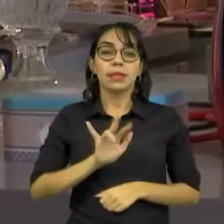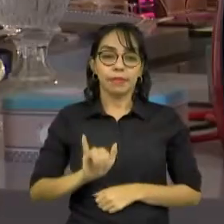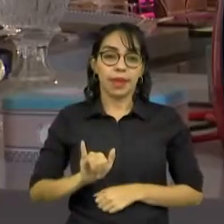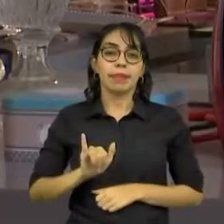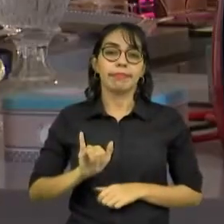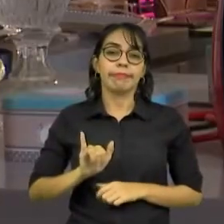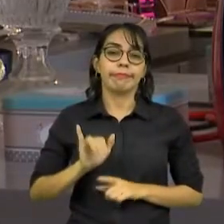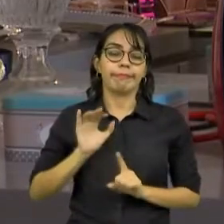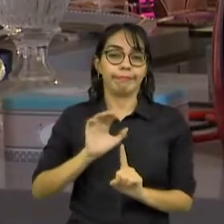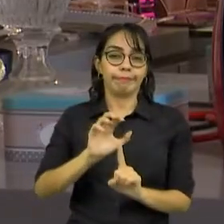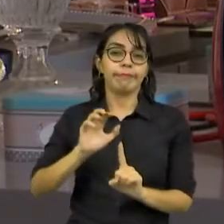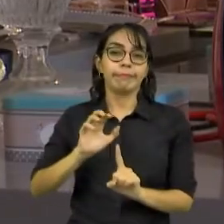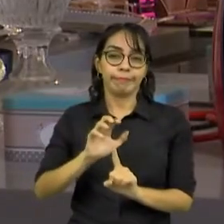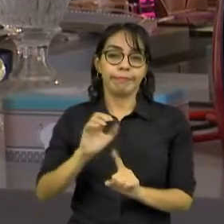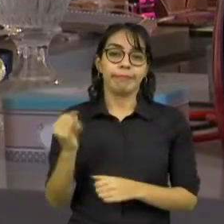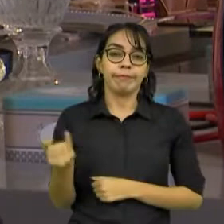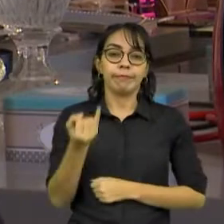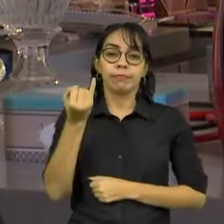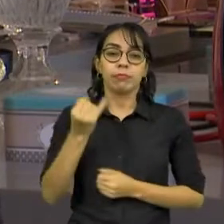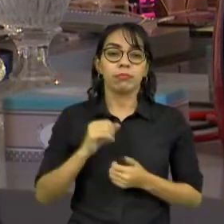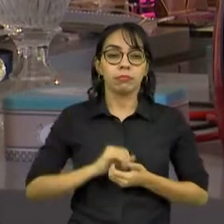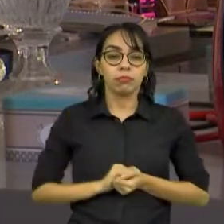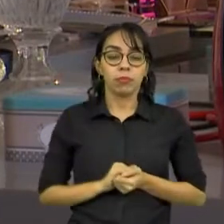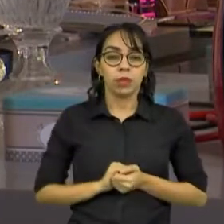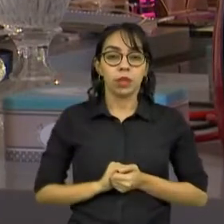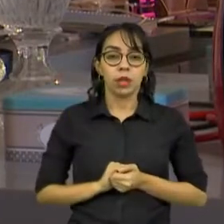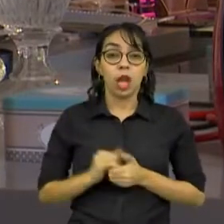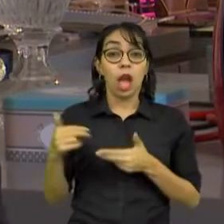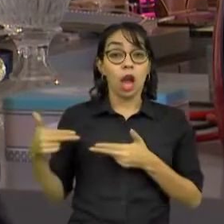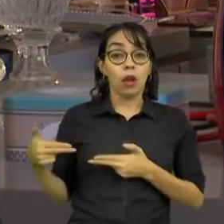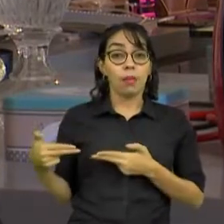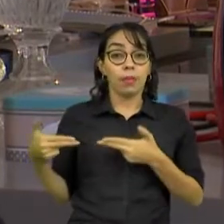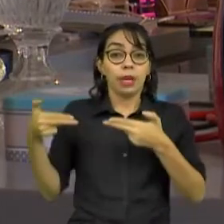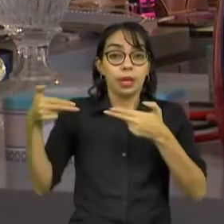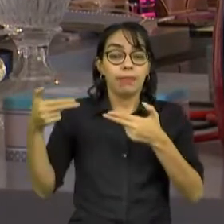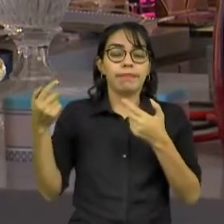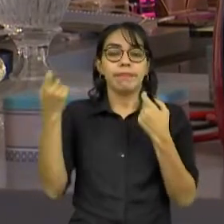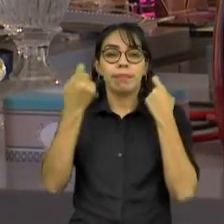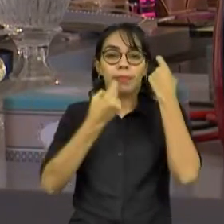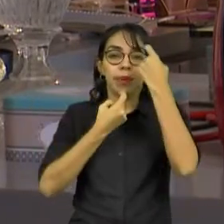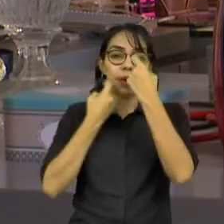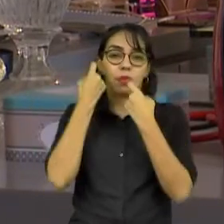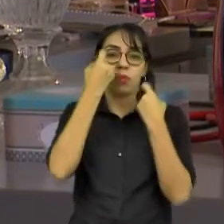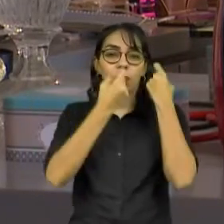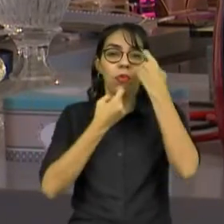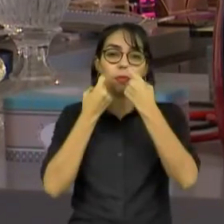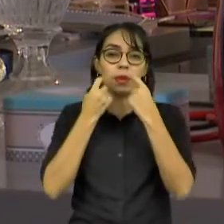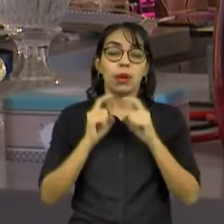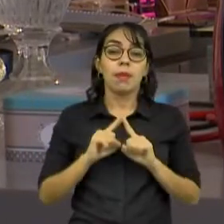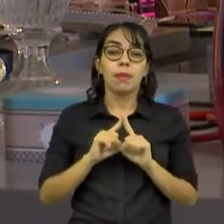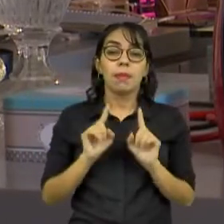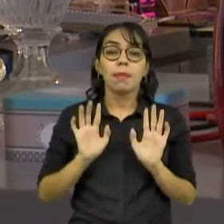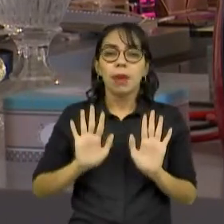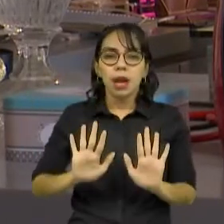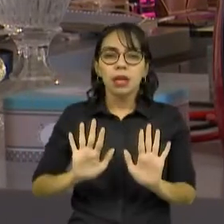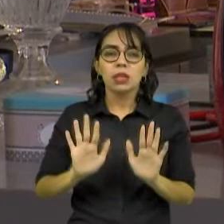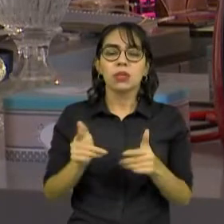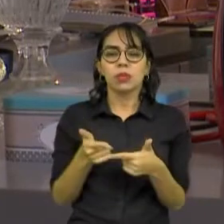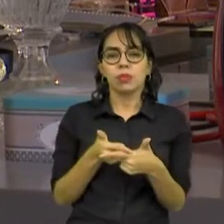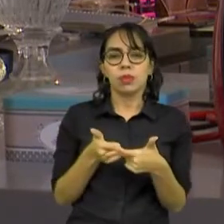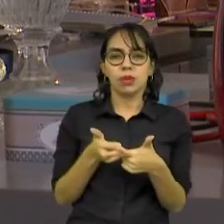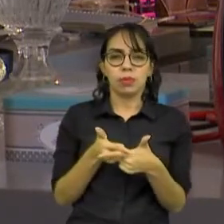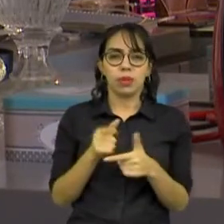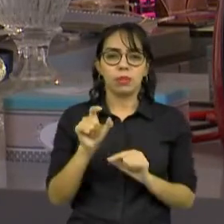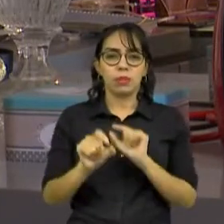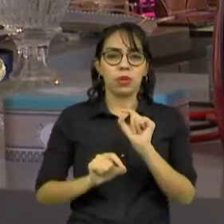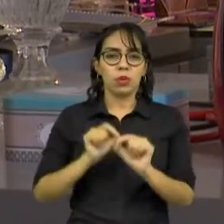O que também resultou desse conflito armado, o que é bastante preocupante, foi o crescimento da